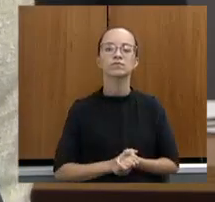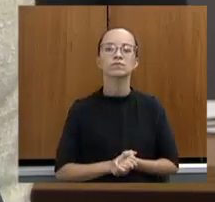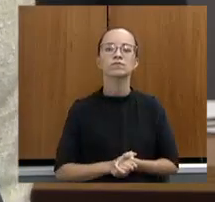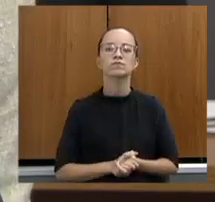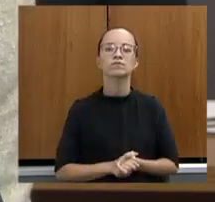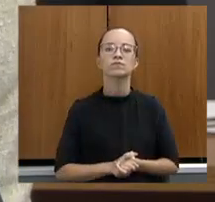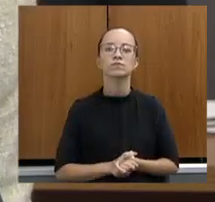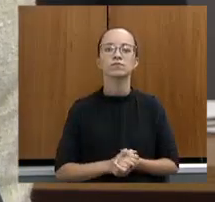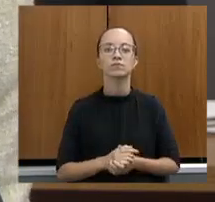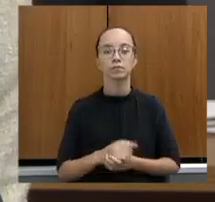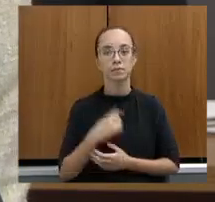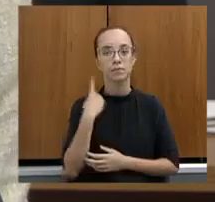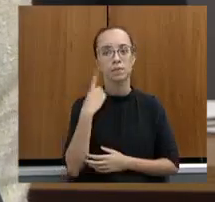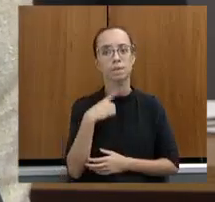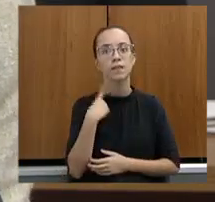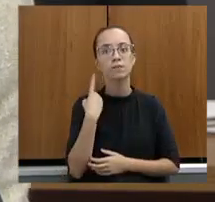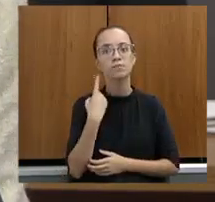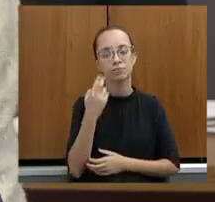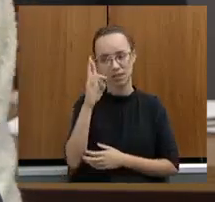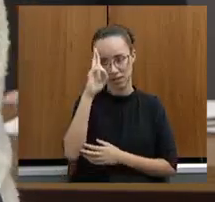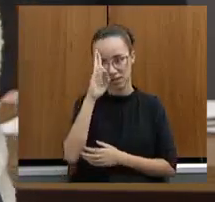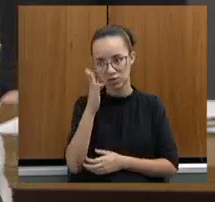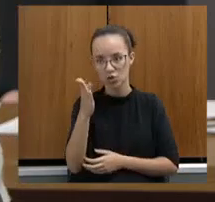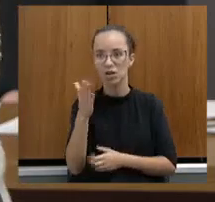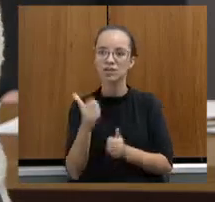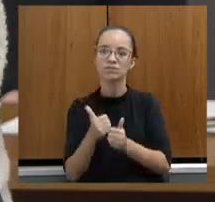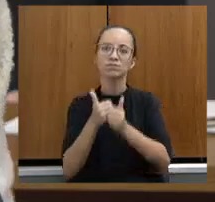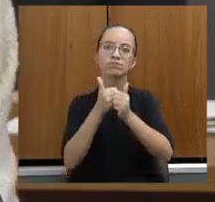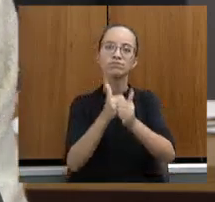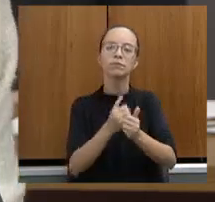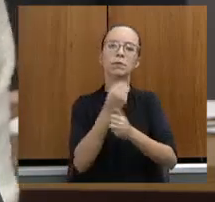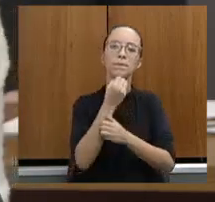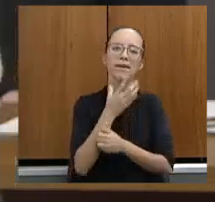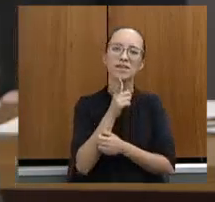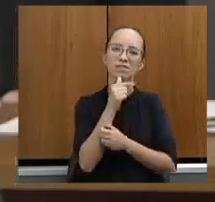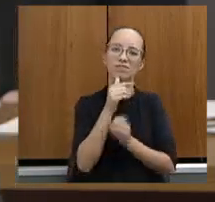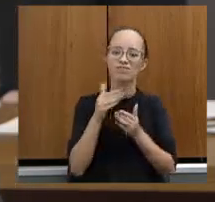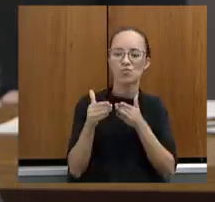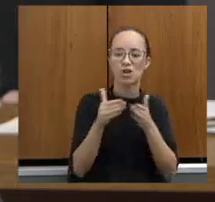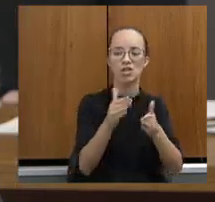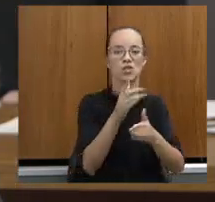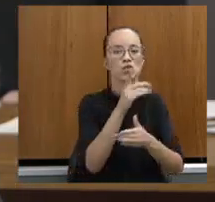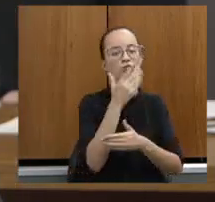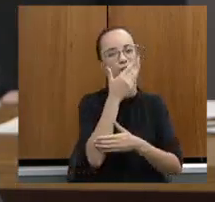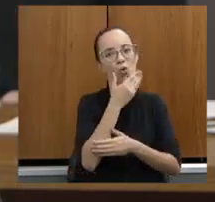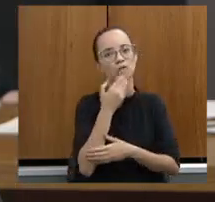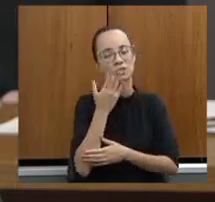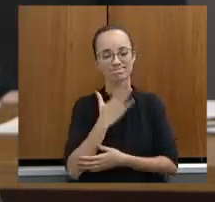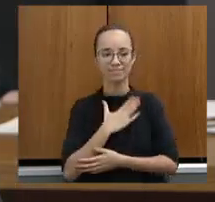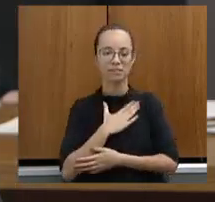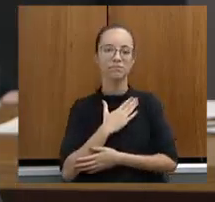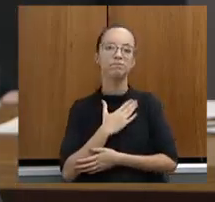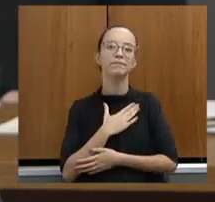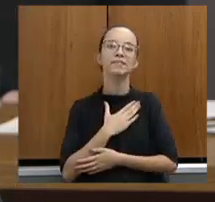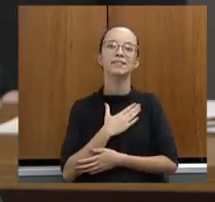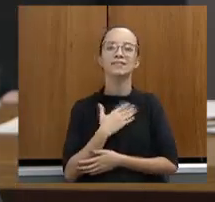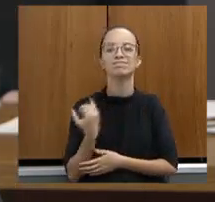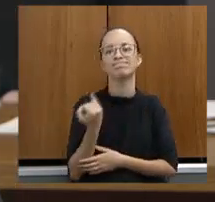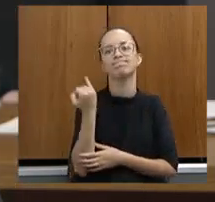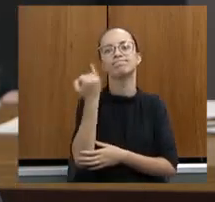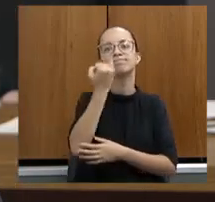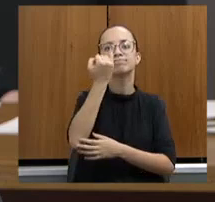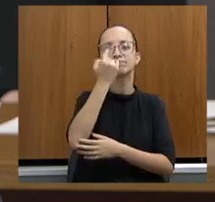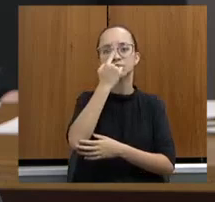deputado se acompanha tão bem a questão do Rio Doce a questão do Rio Doce se tornou para mim uma questão muito muito importante